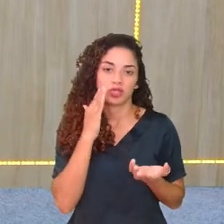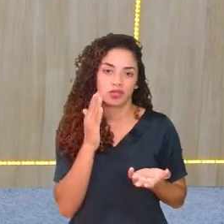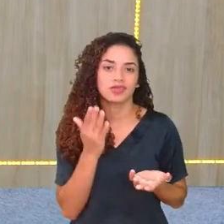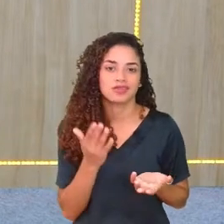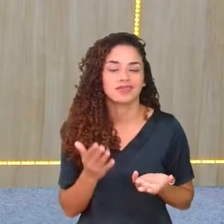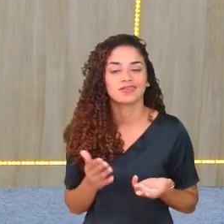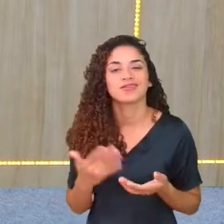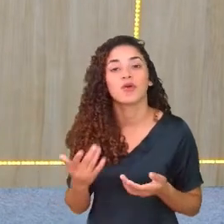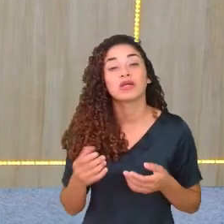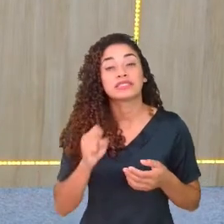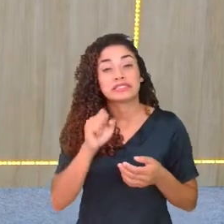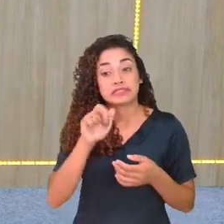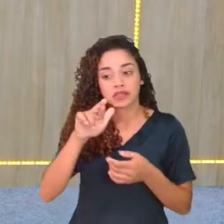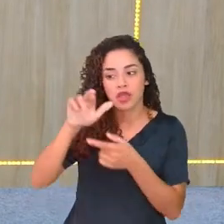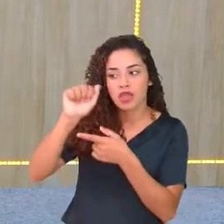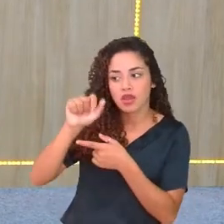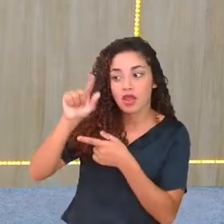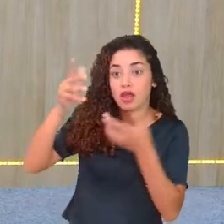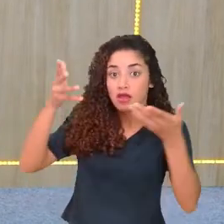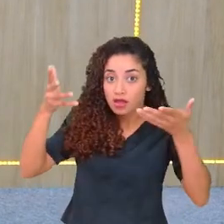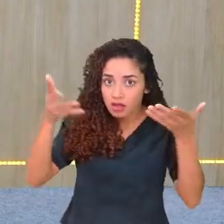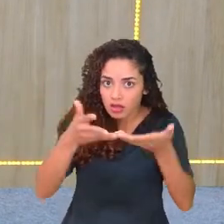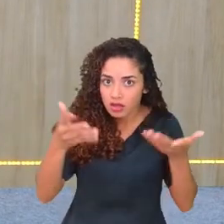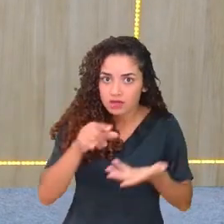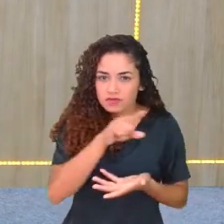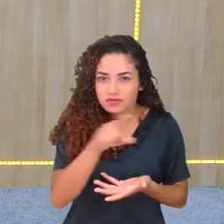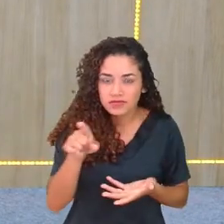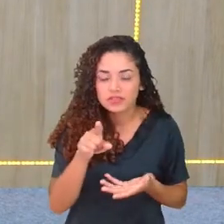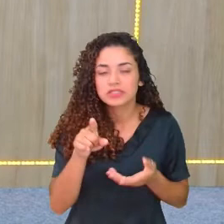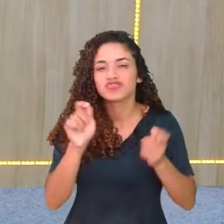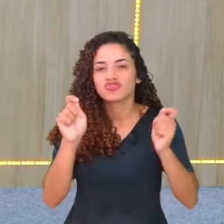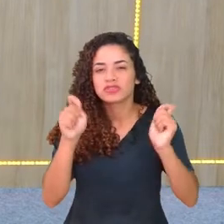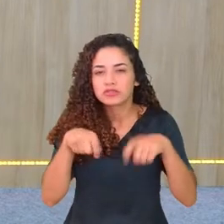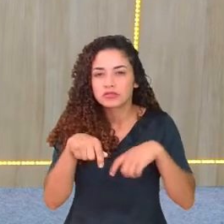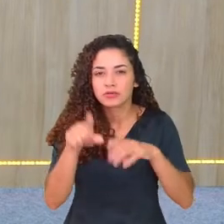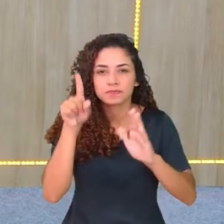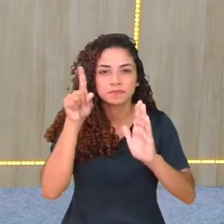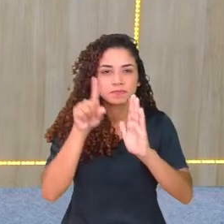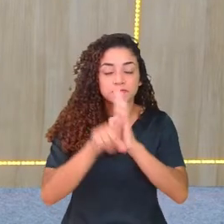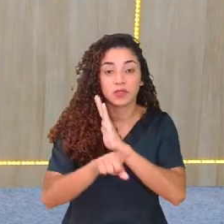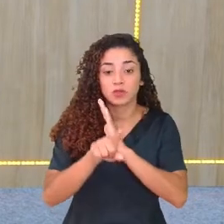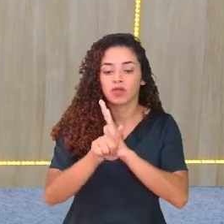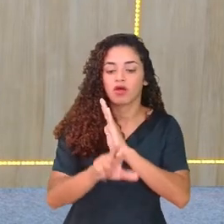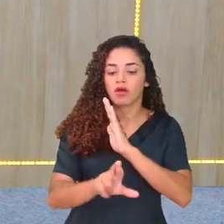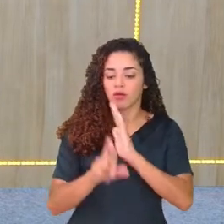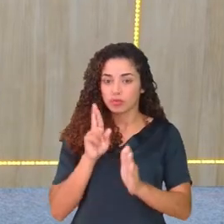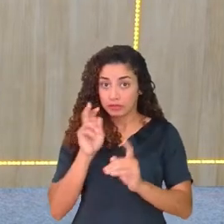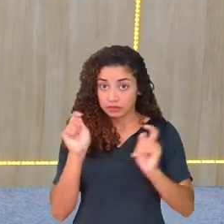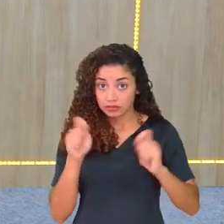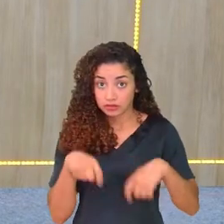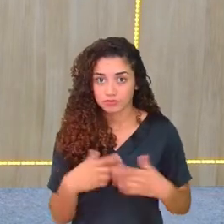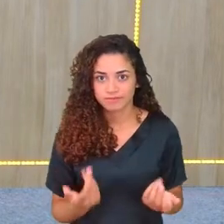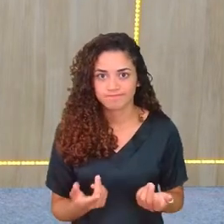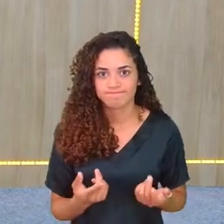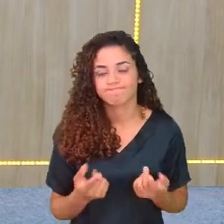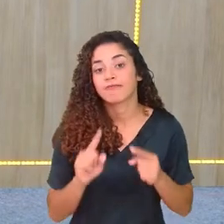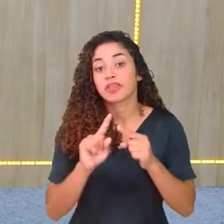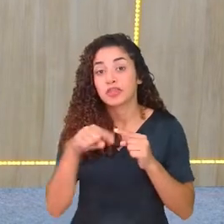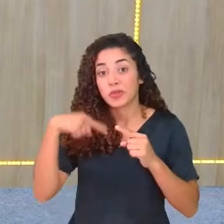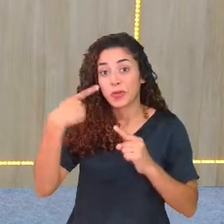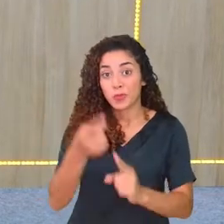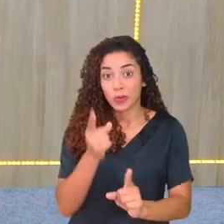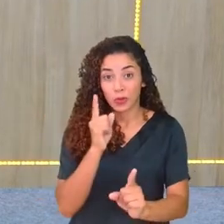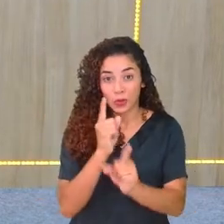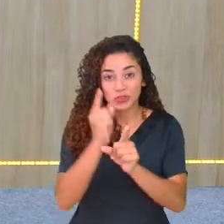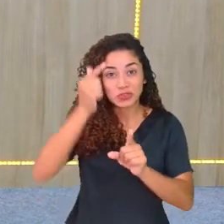aquela perguntinha, vocês já poderiam me responder? Eu não sei. Eu penso que essa resposta eu só vou dar no próximo encontro, quando a